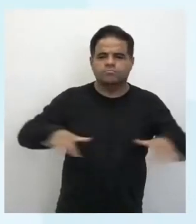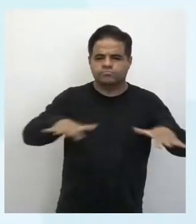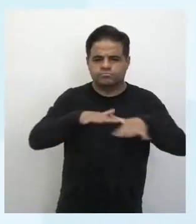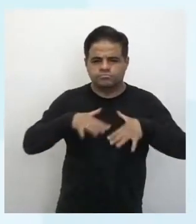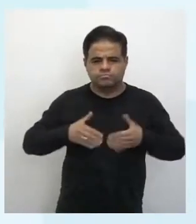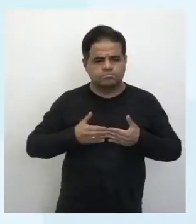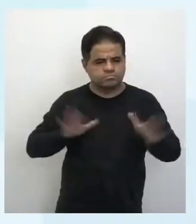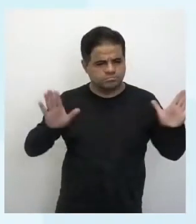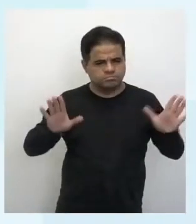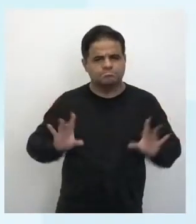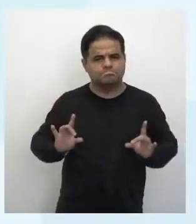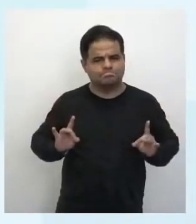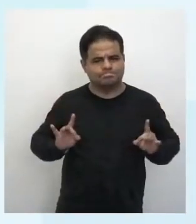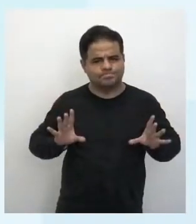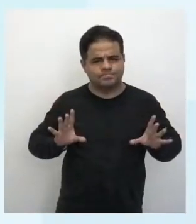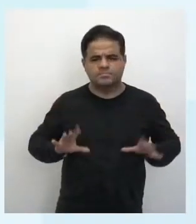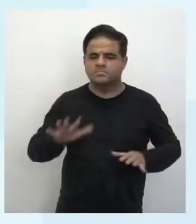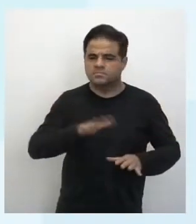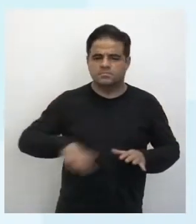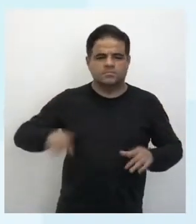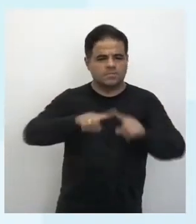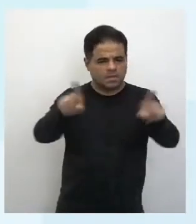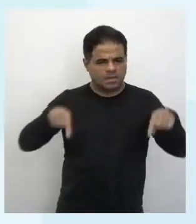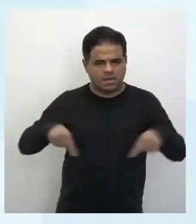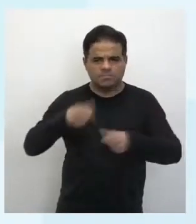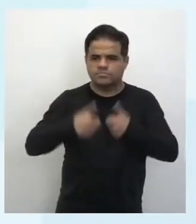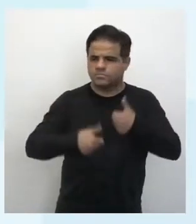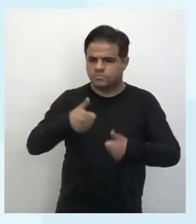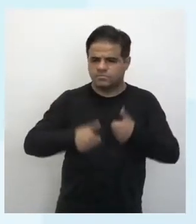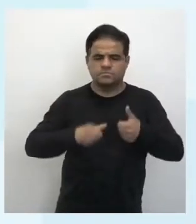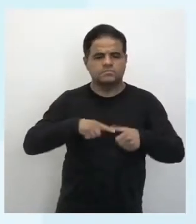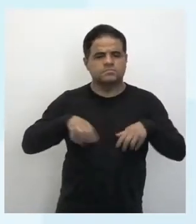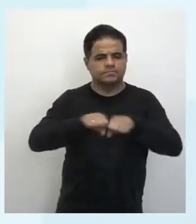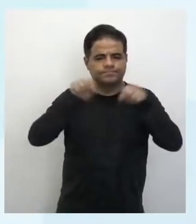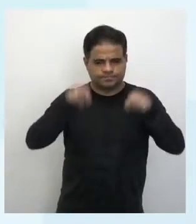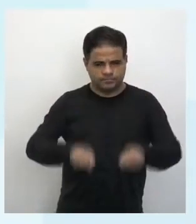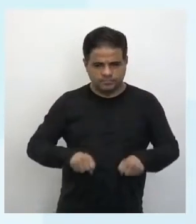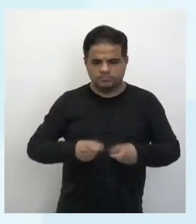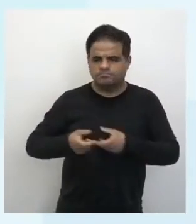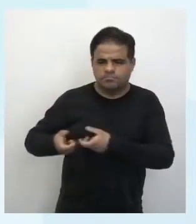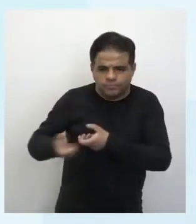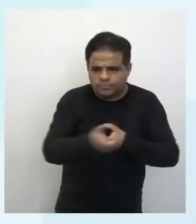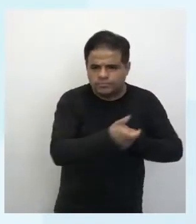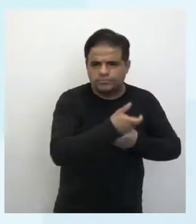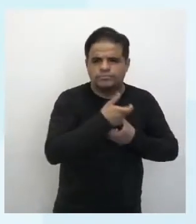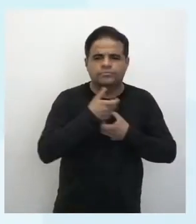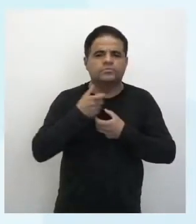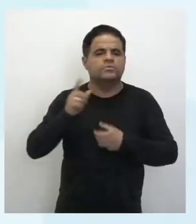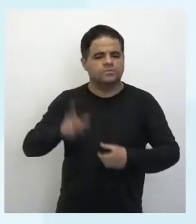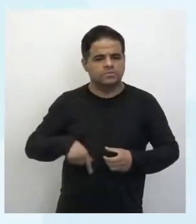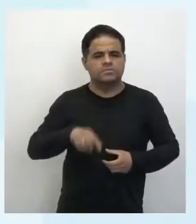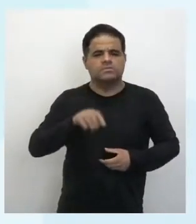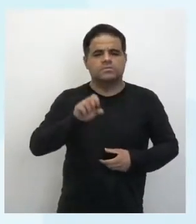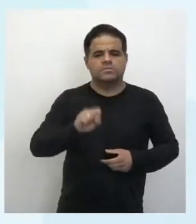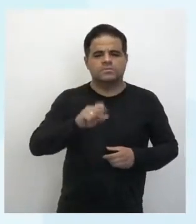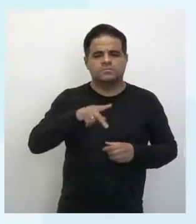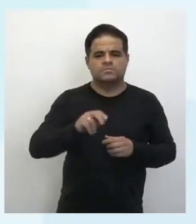abre automaticamente e solta. Os campos de futebol também tem esse sistema, né, que do nada começa a irrigar, assim. São os